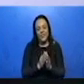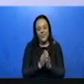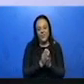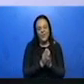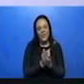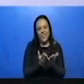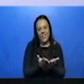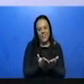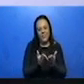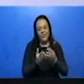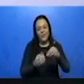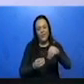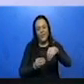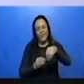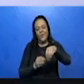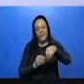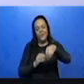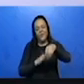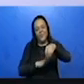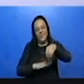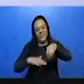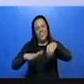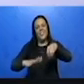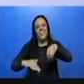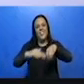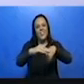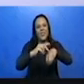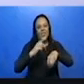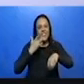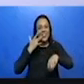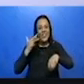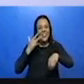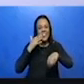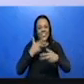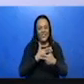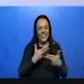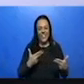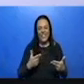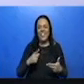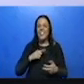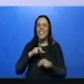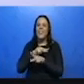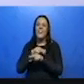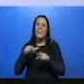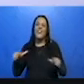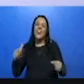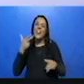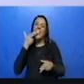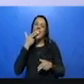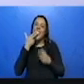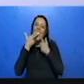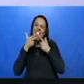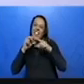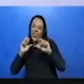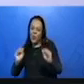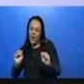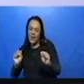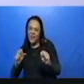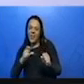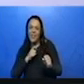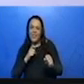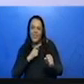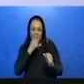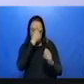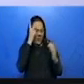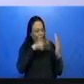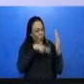traduzido e adaptado em várias linguagens, para várias línguas. O seu enredo busca prender o leitor, ele tem um retalhamento narrativo, então você vai contando